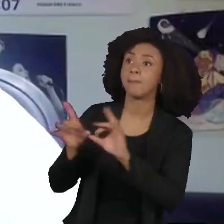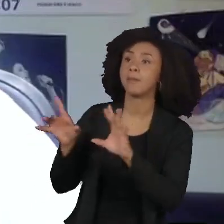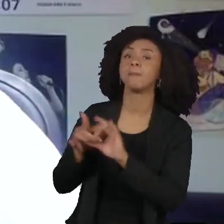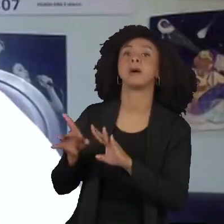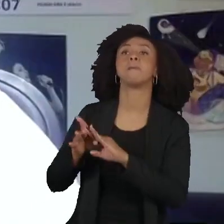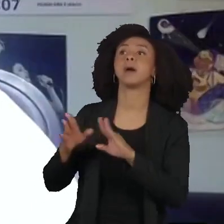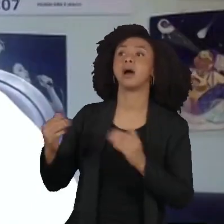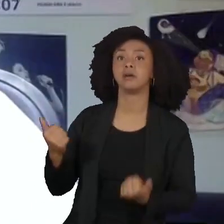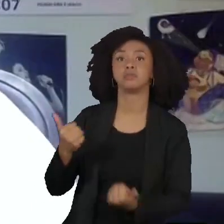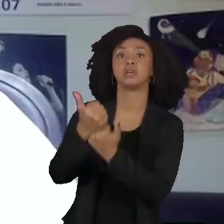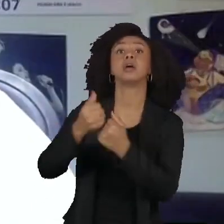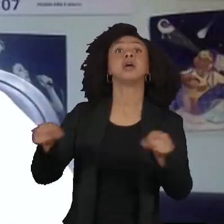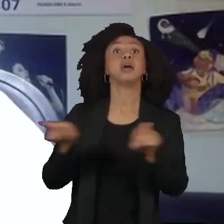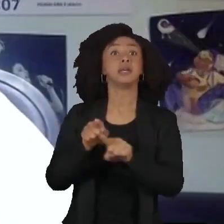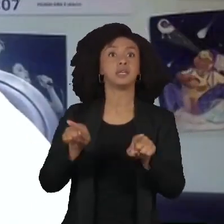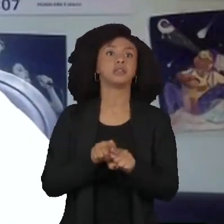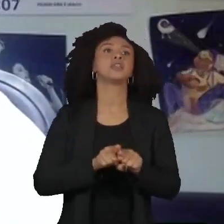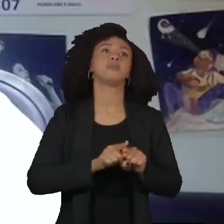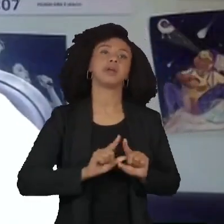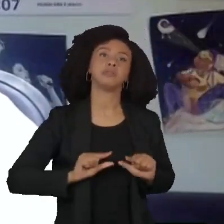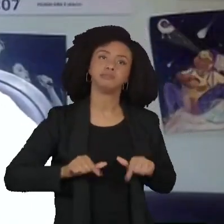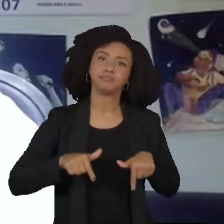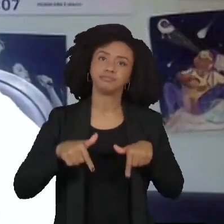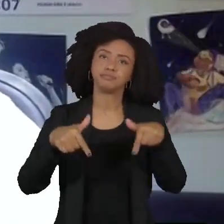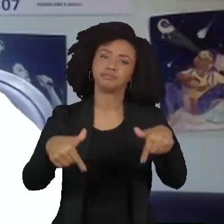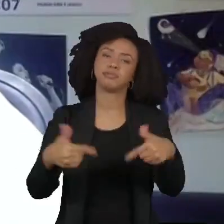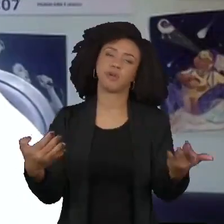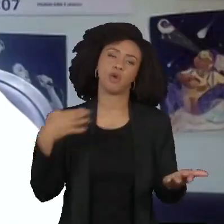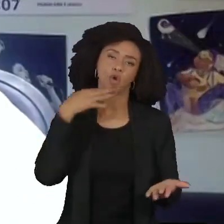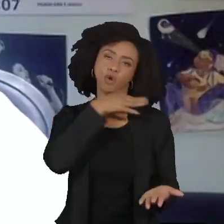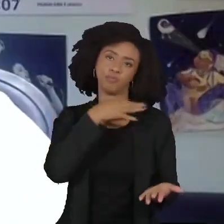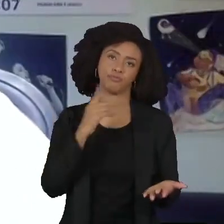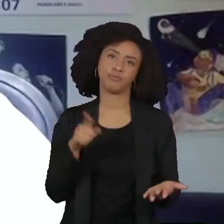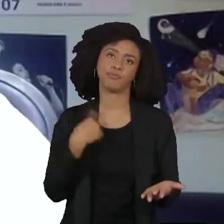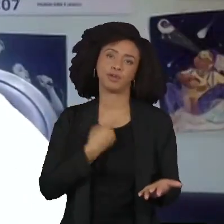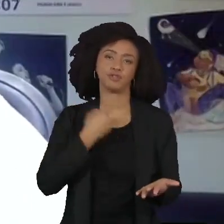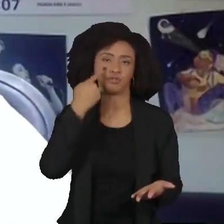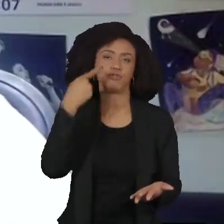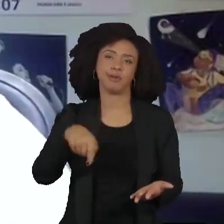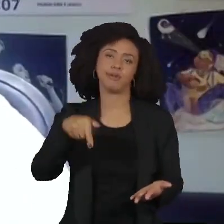de combate a essas chagas que historicamente ainda marcam a sociedade brasileira.